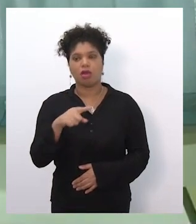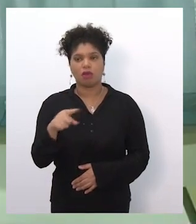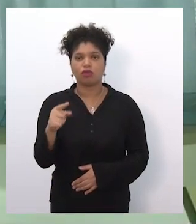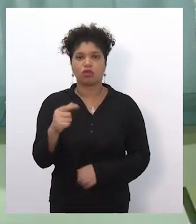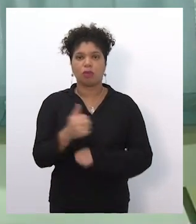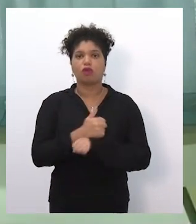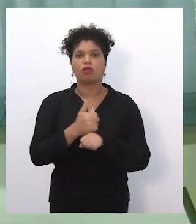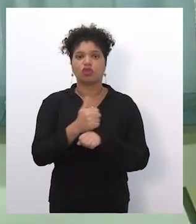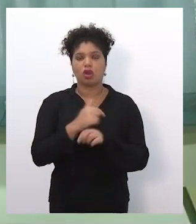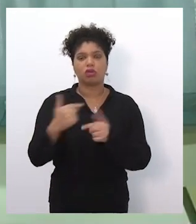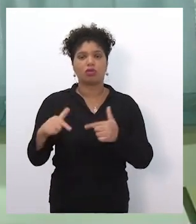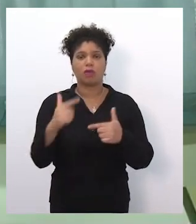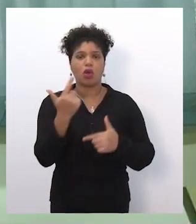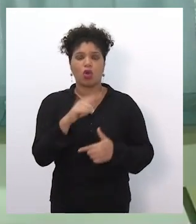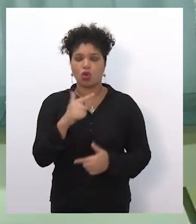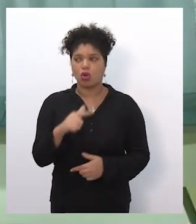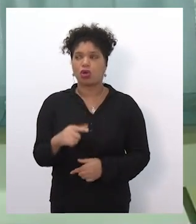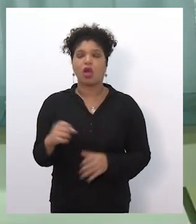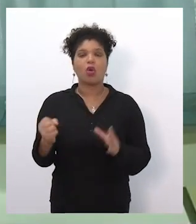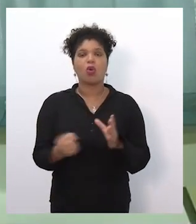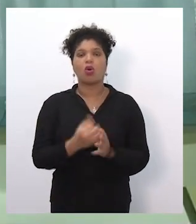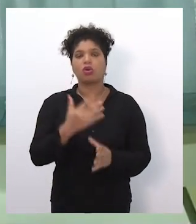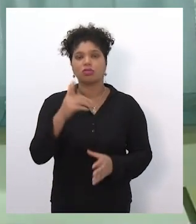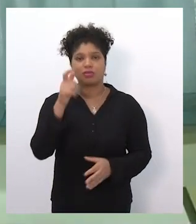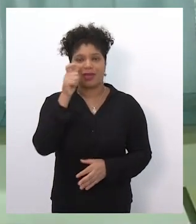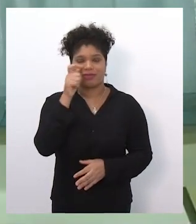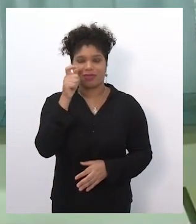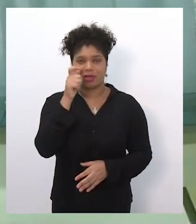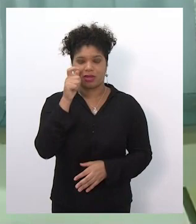ali uma velocidade interessante entre